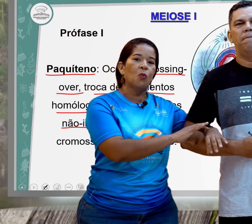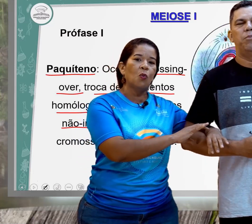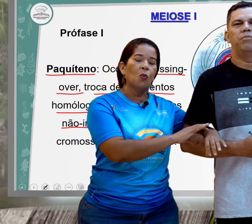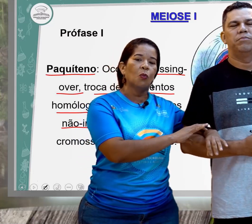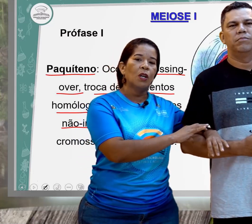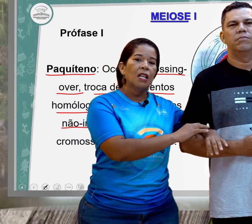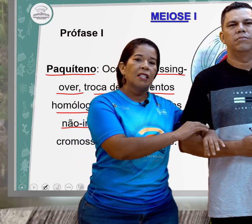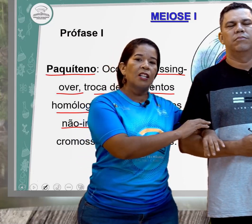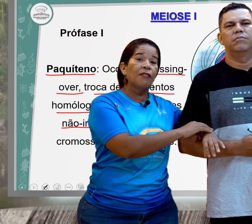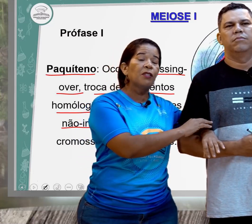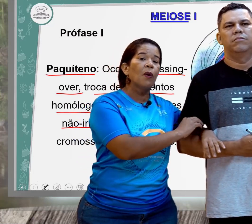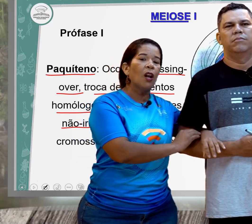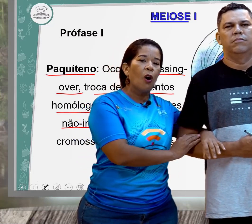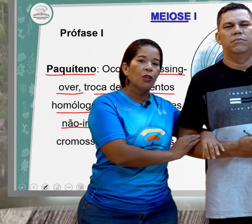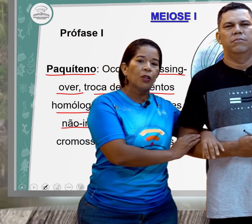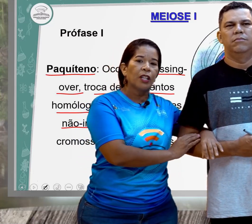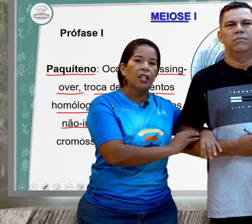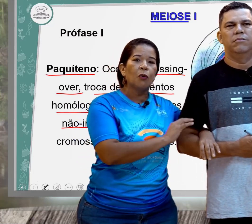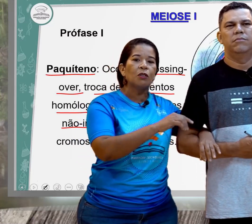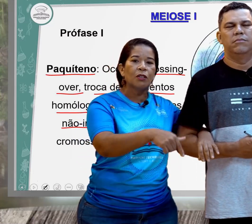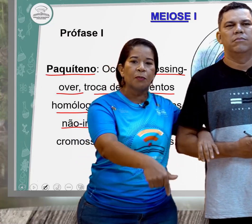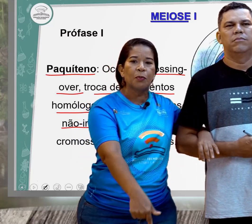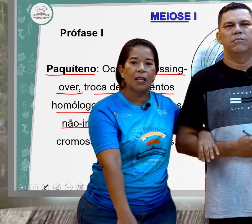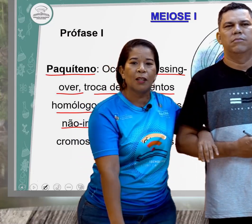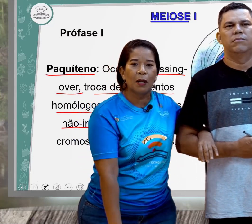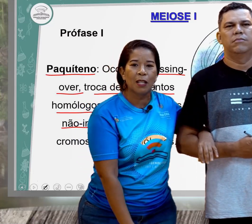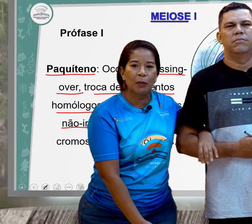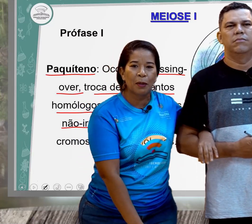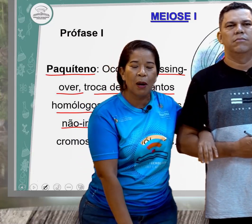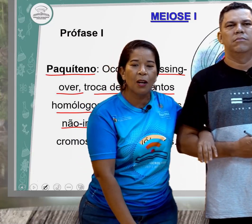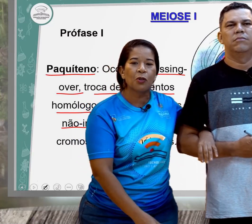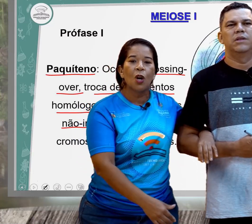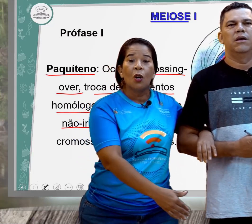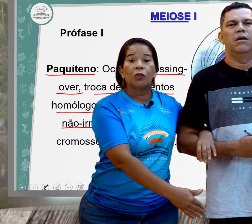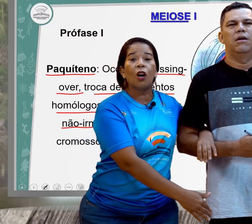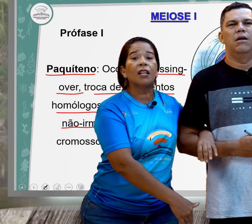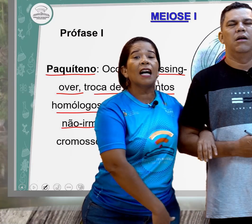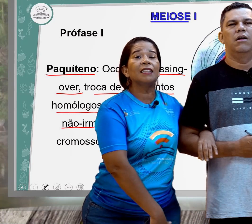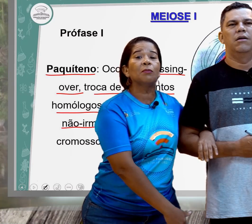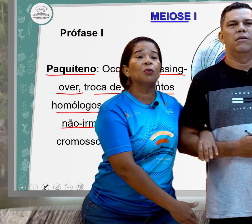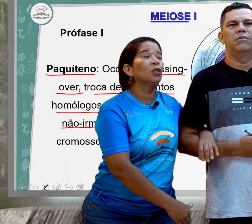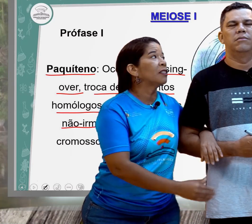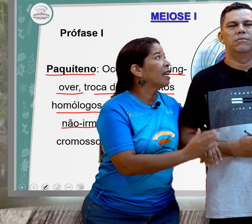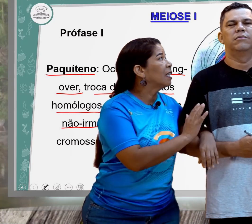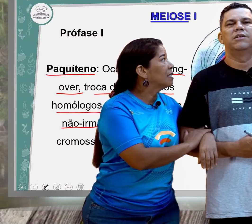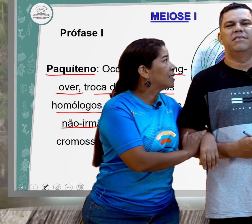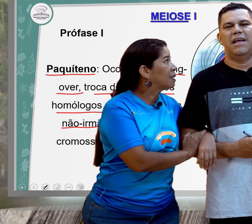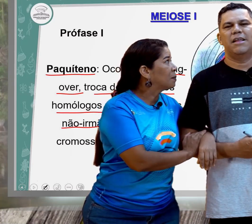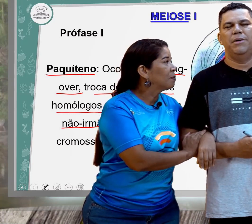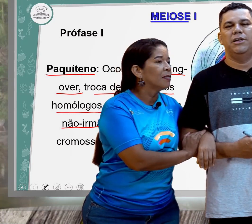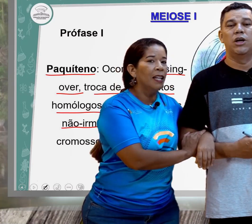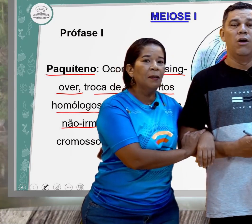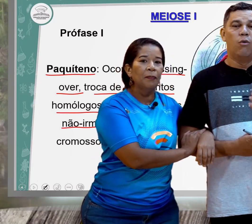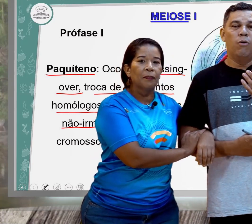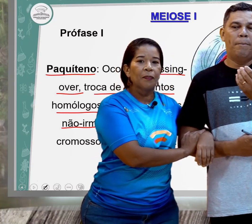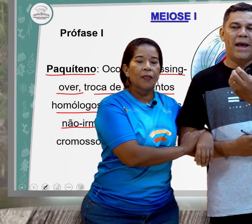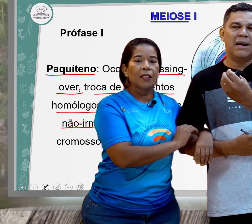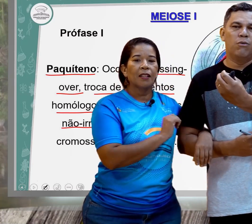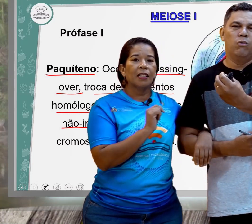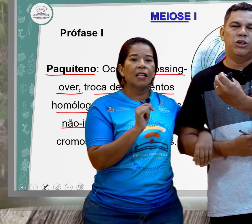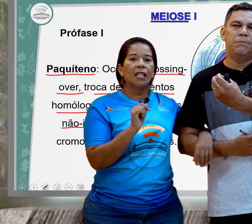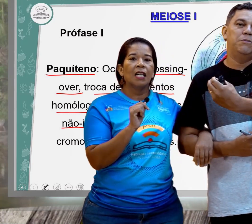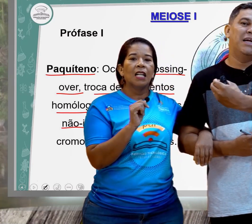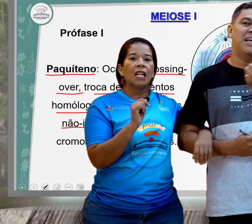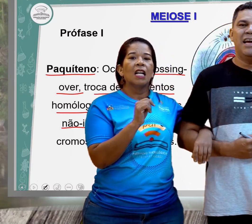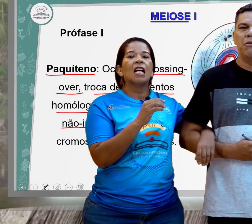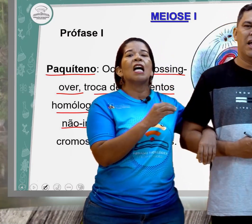tivesse um relógio aqui, ou se ele pudesse dar um exemplo aqui embaixo, trocássemos os tênis. Exatamente. Né? Um pega